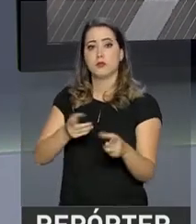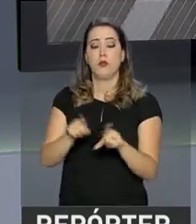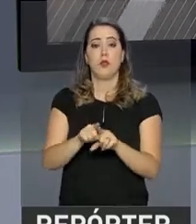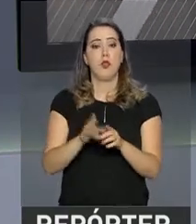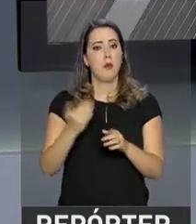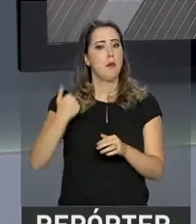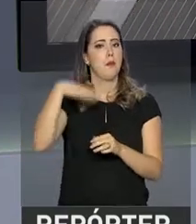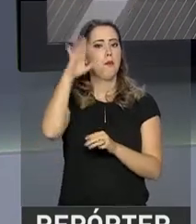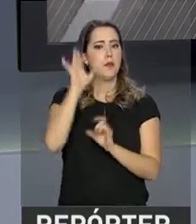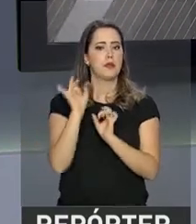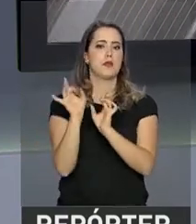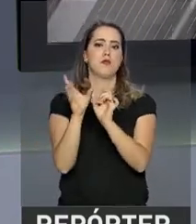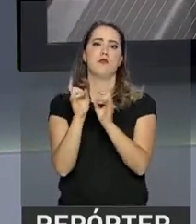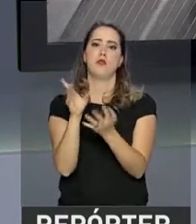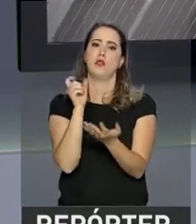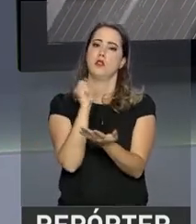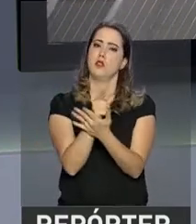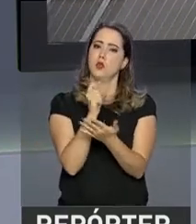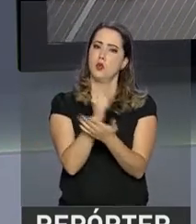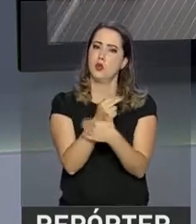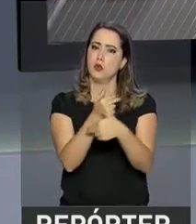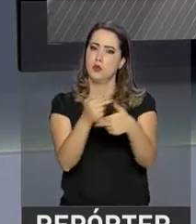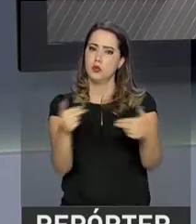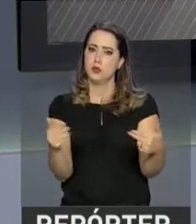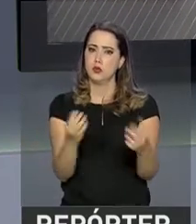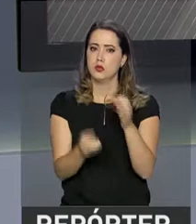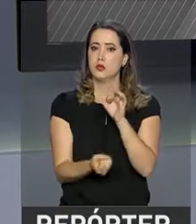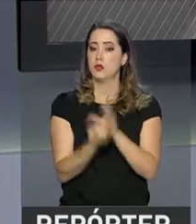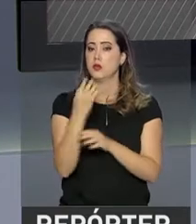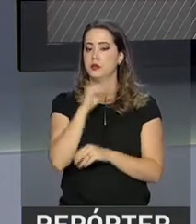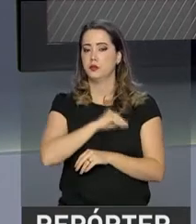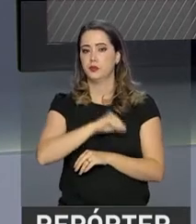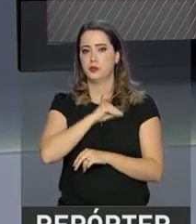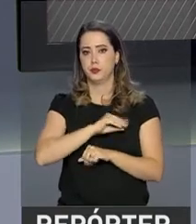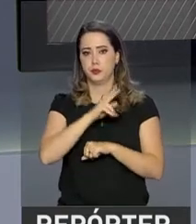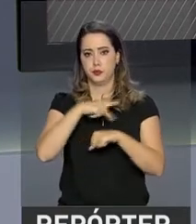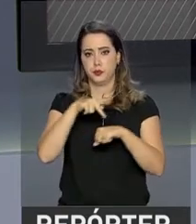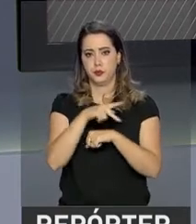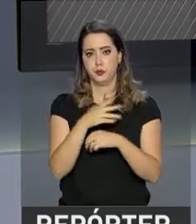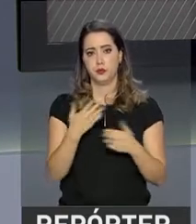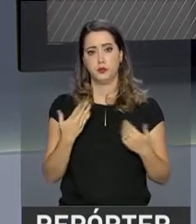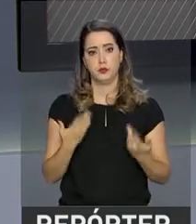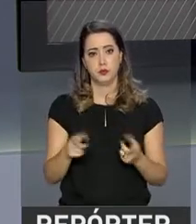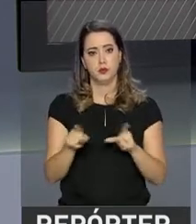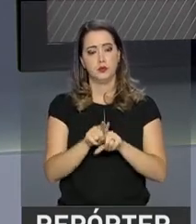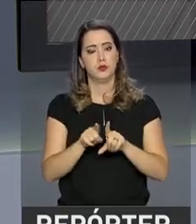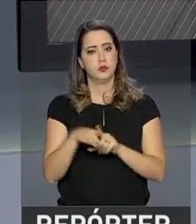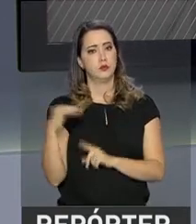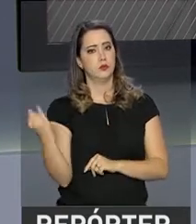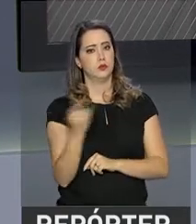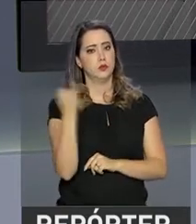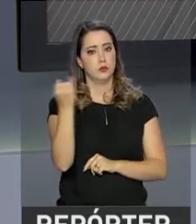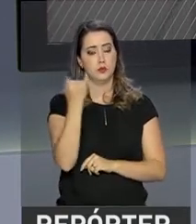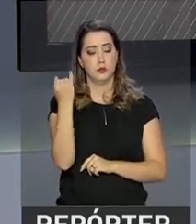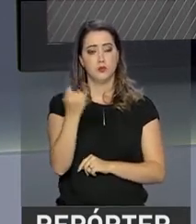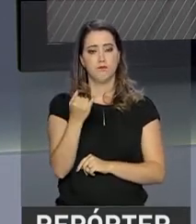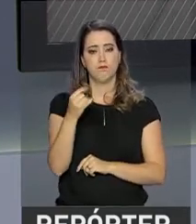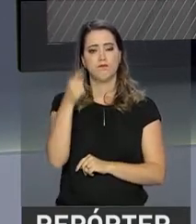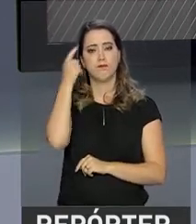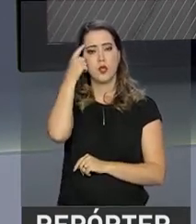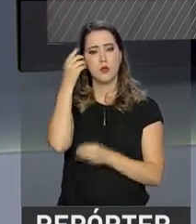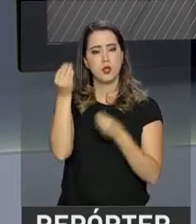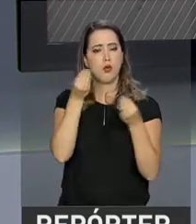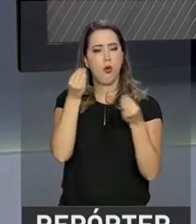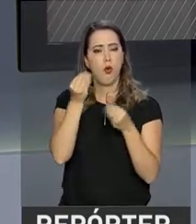aumentarão a competitividade de produtos ea geração de renda para os países o presidente destacou também a importância de se